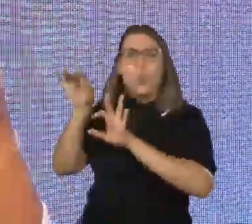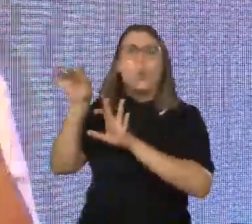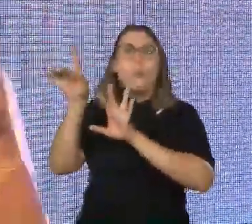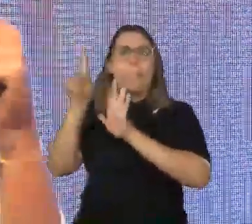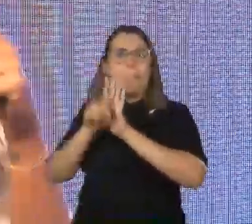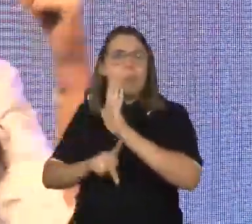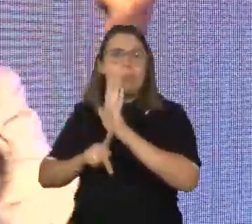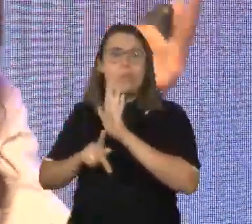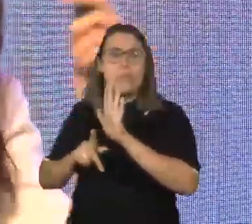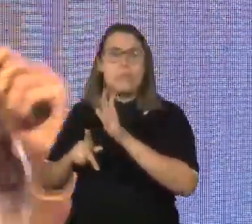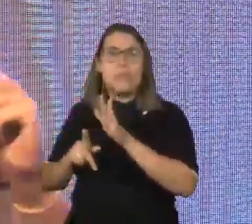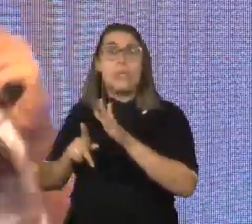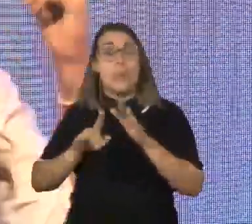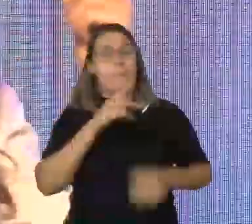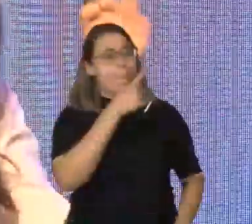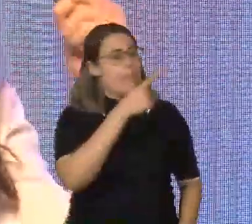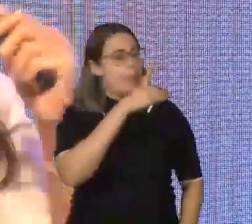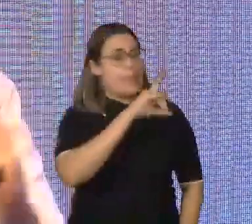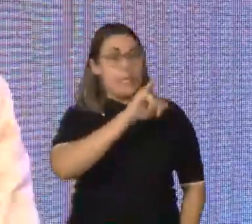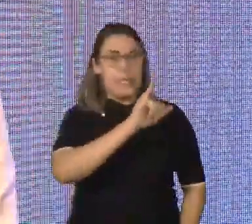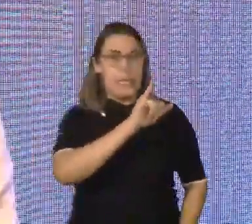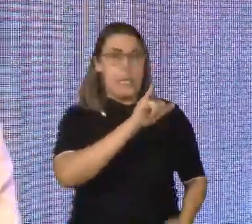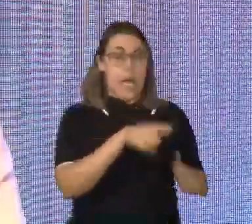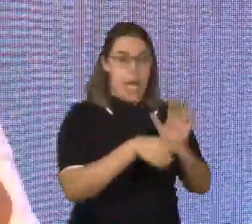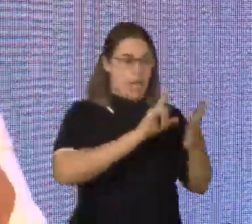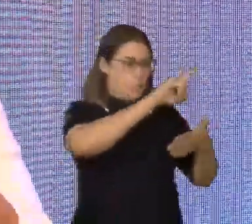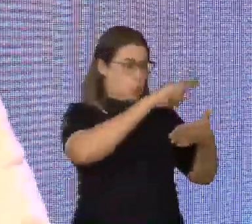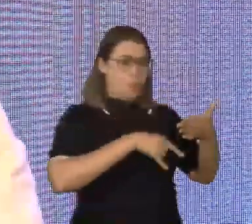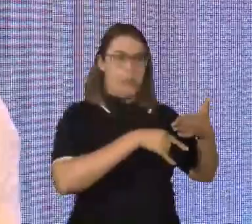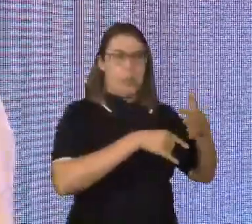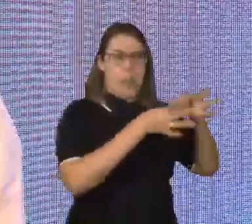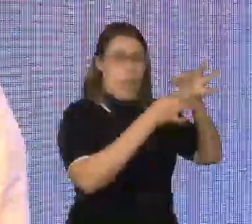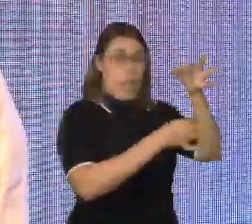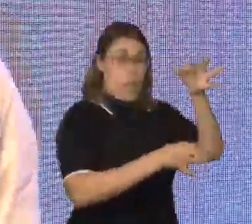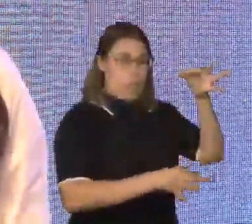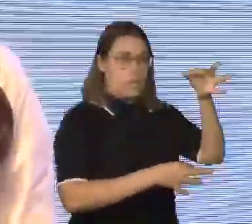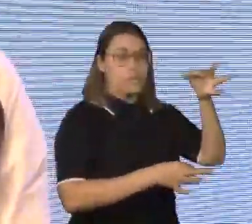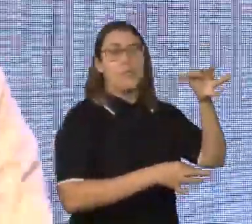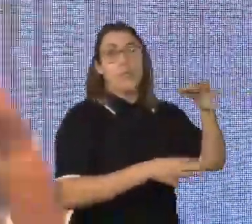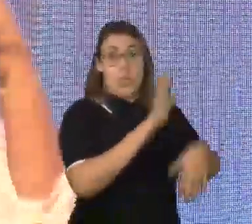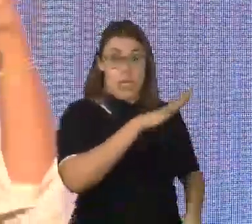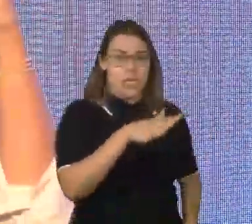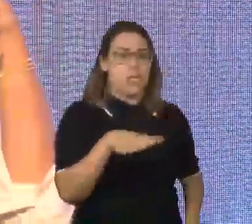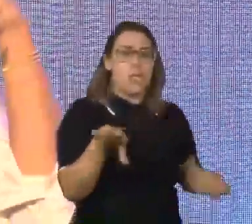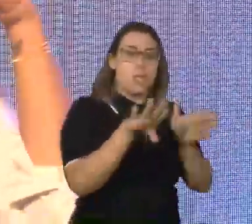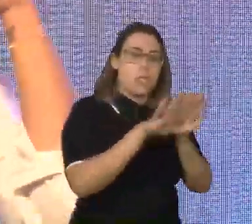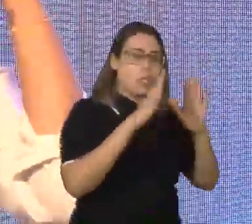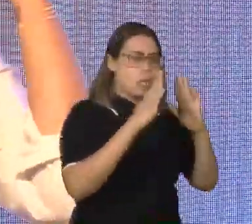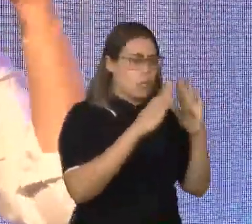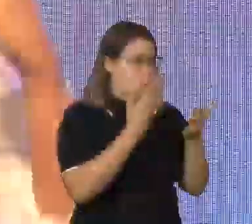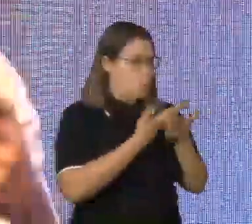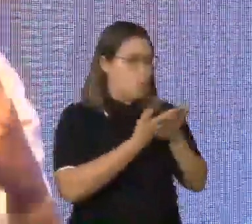Especializado, sai de dentro do PDI, daquele documento grandão que a gente fez quando a criança chegou na escola e que a gente